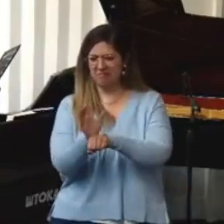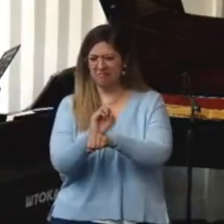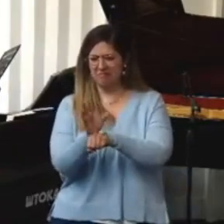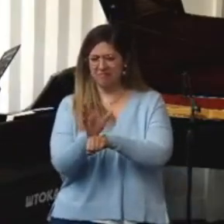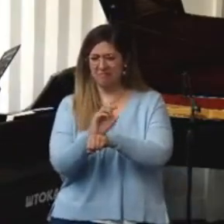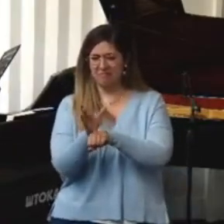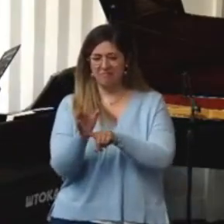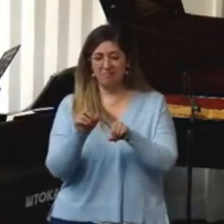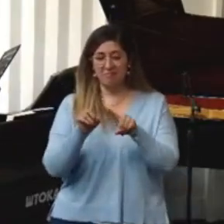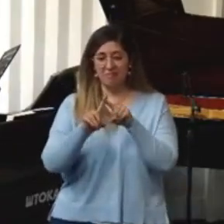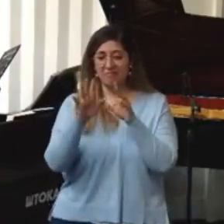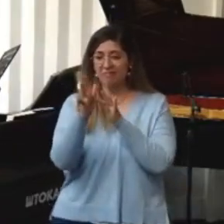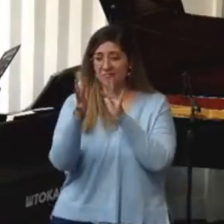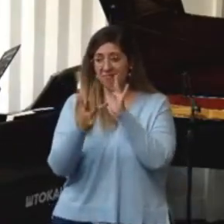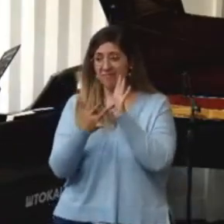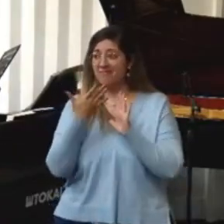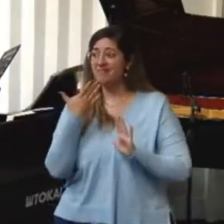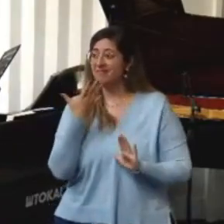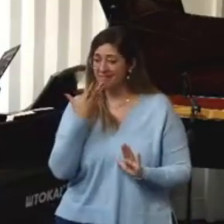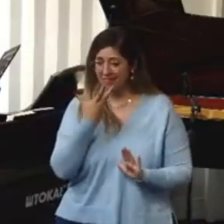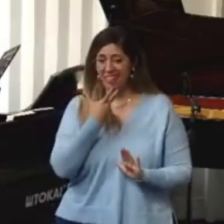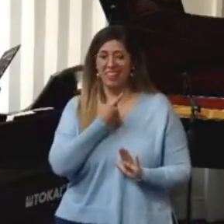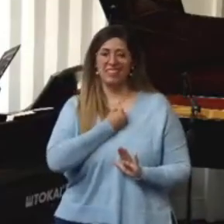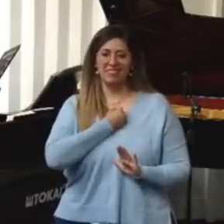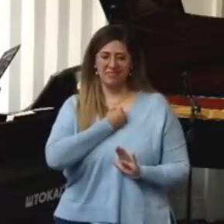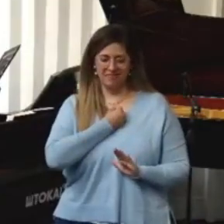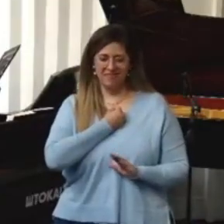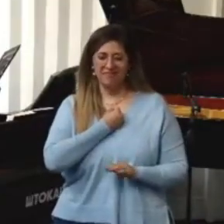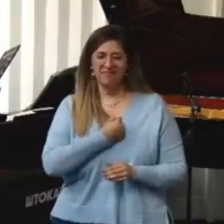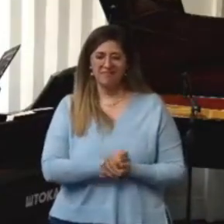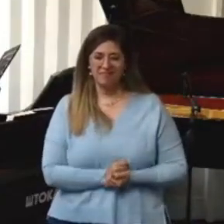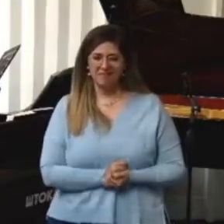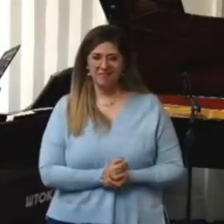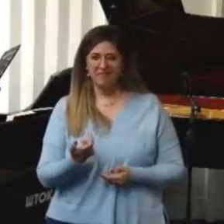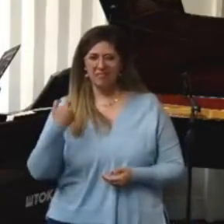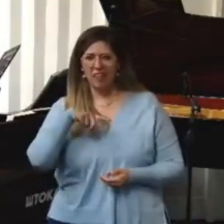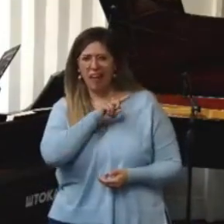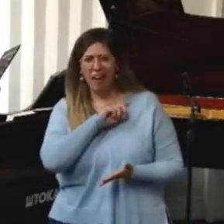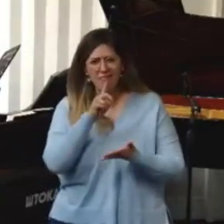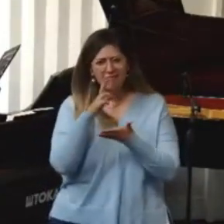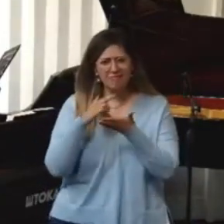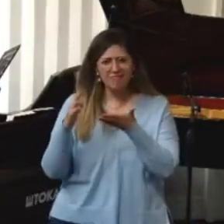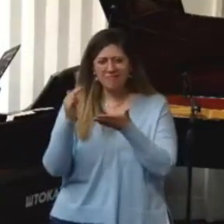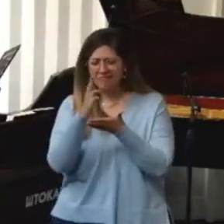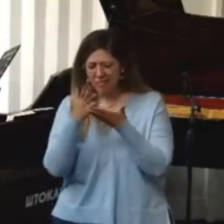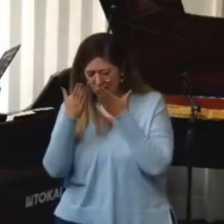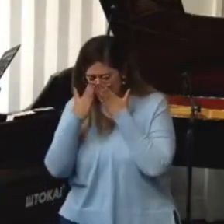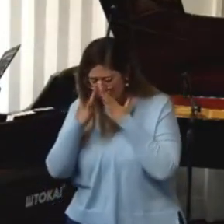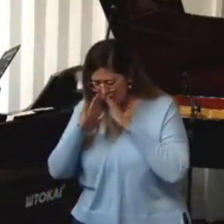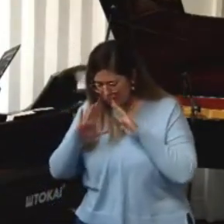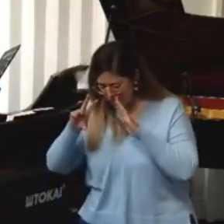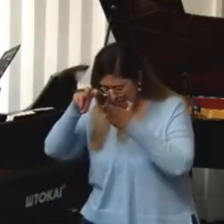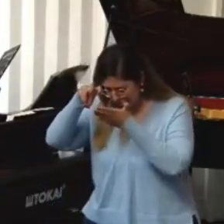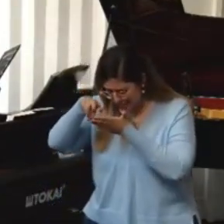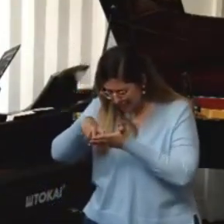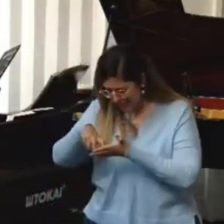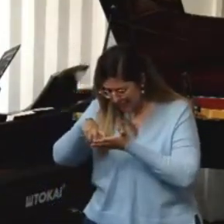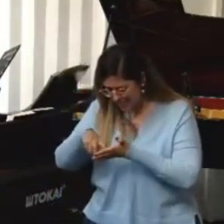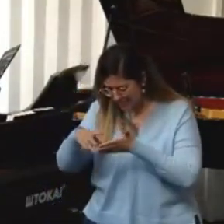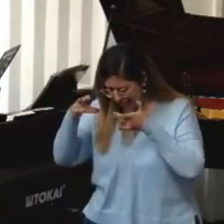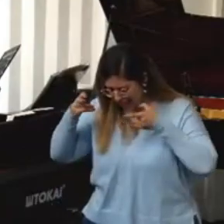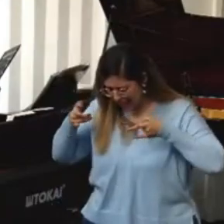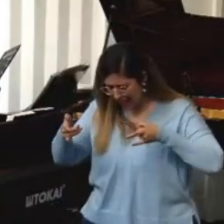Jesus é o seu Salvador. Por isso, quando você desenha, você de joelhos numa